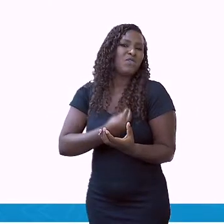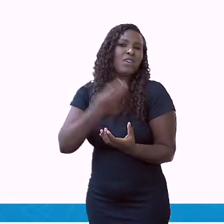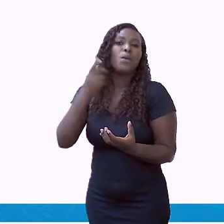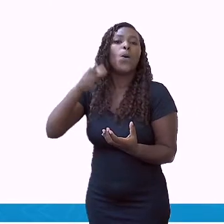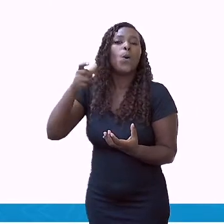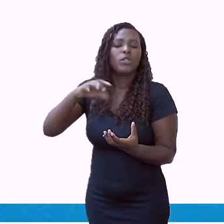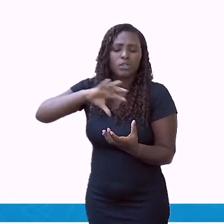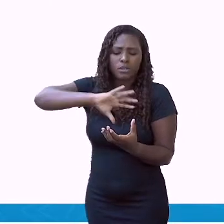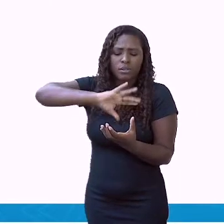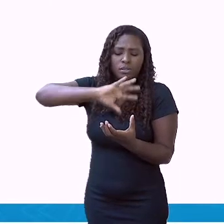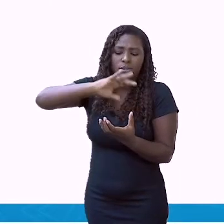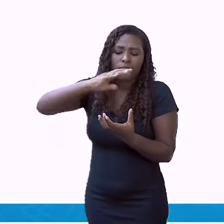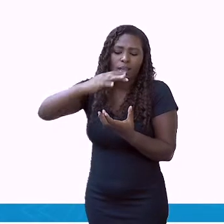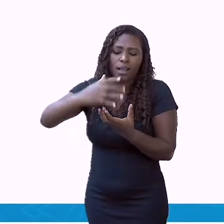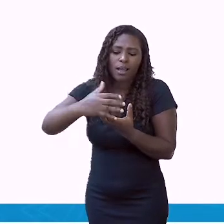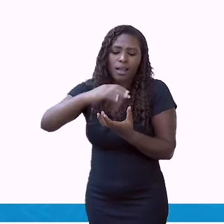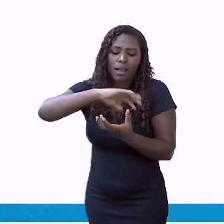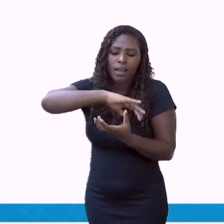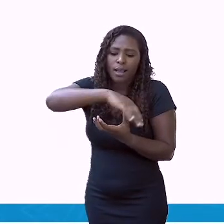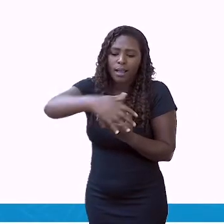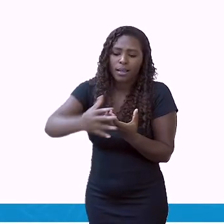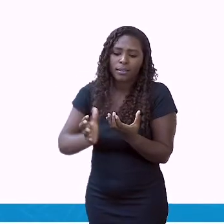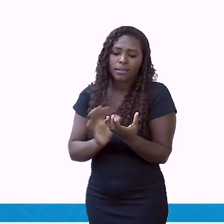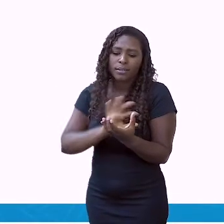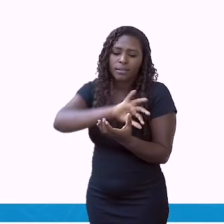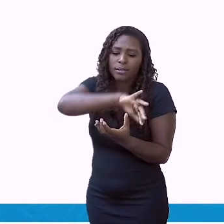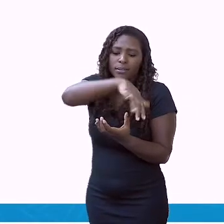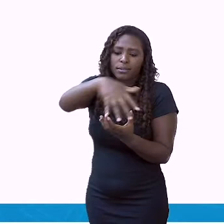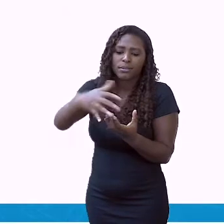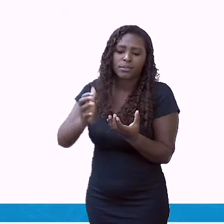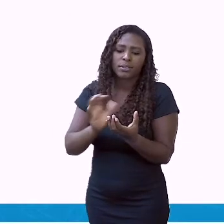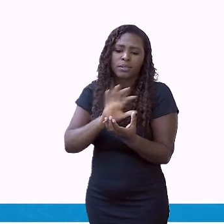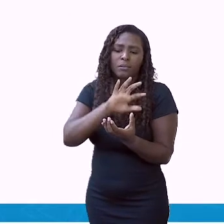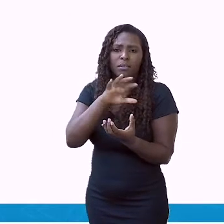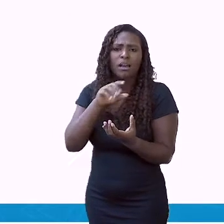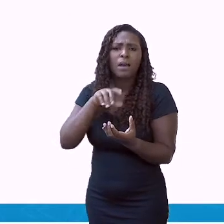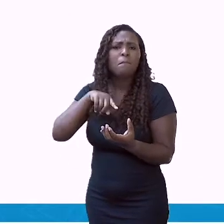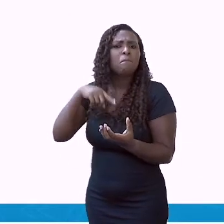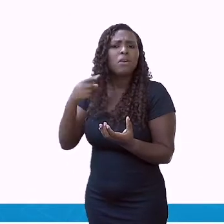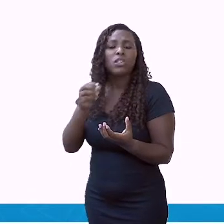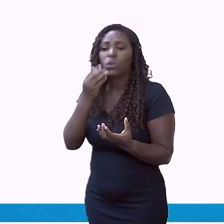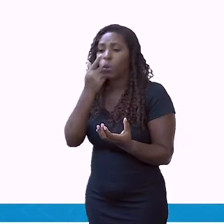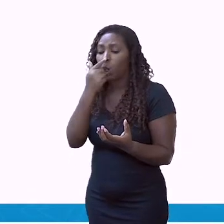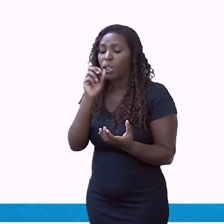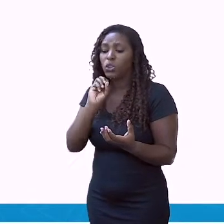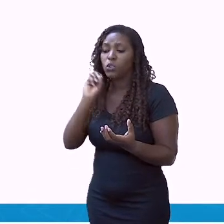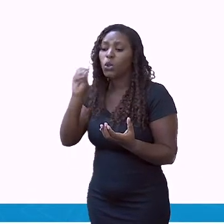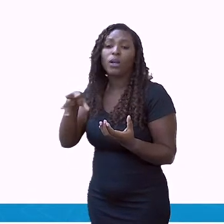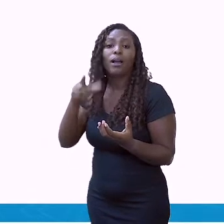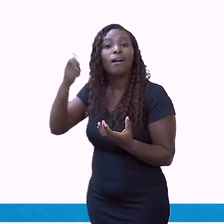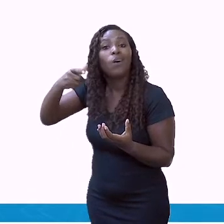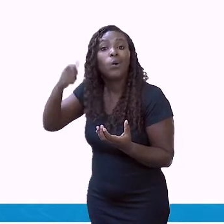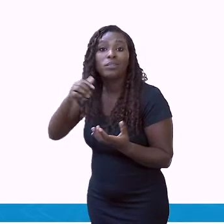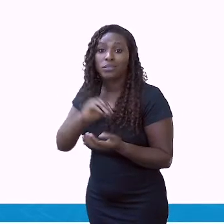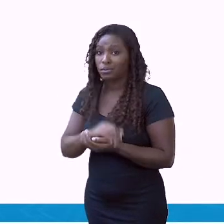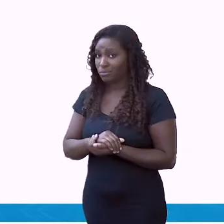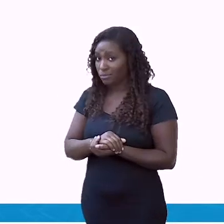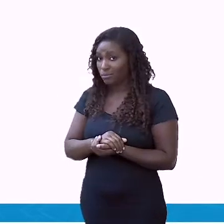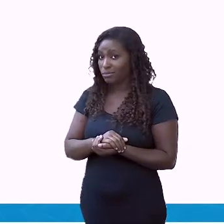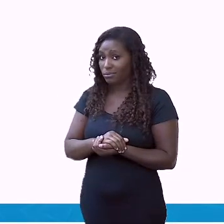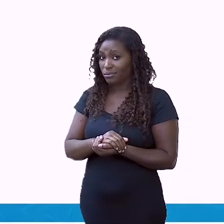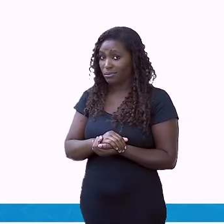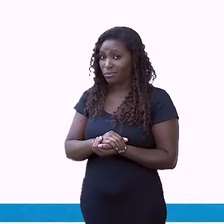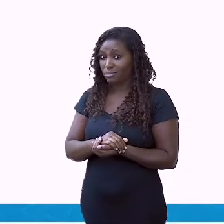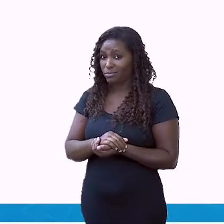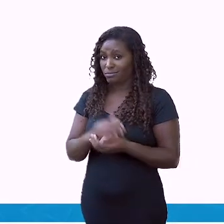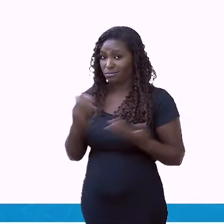Então, pense, porque você está contaminando o seu meio ambiente. Nós